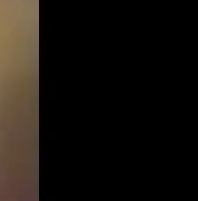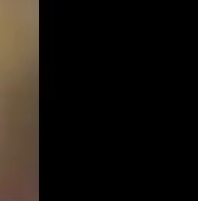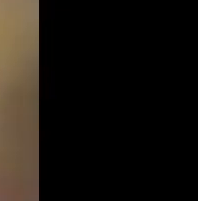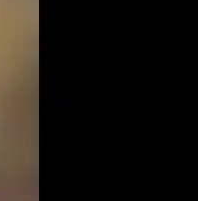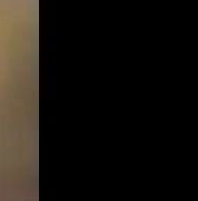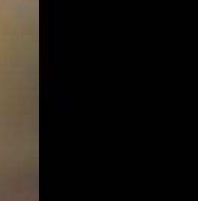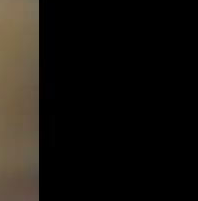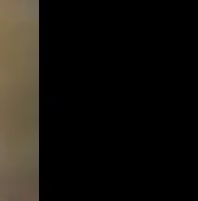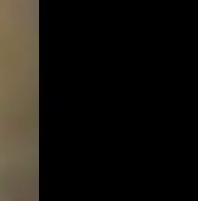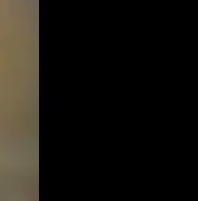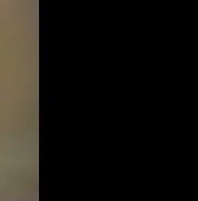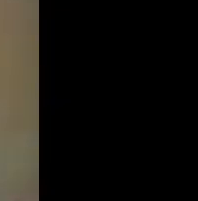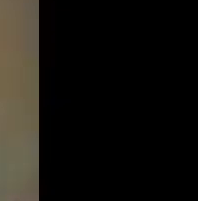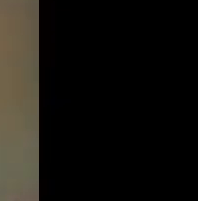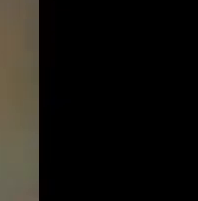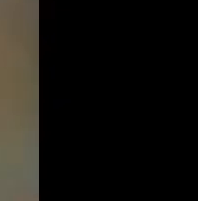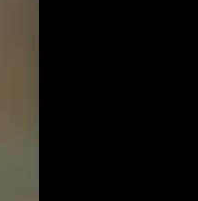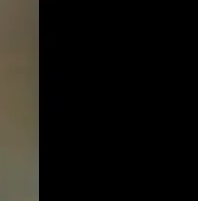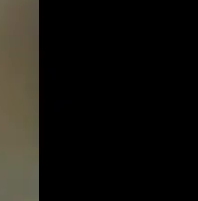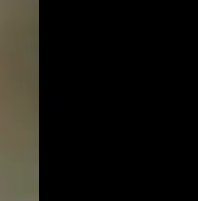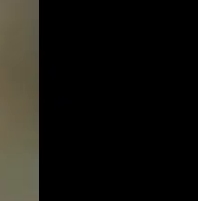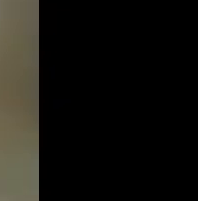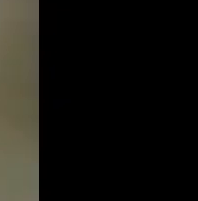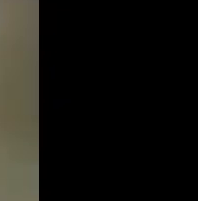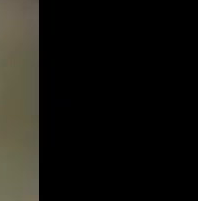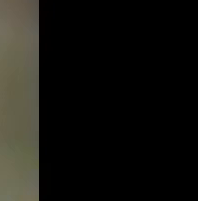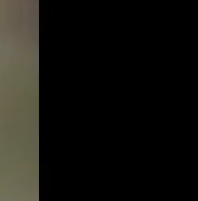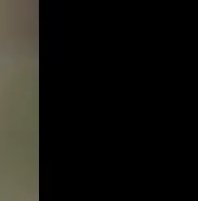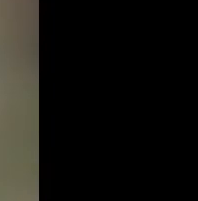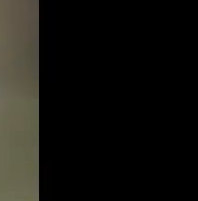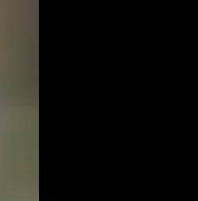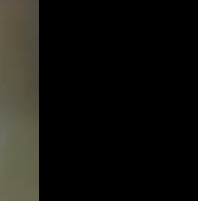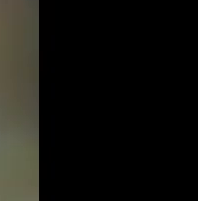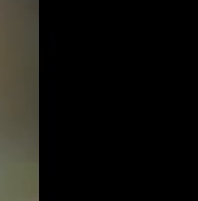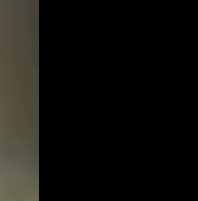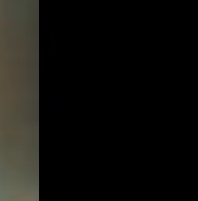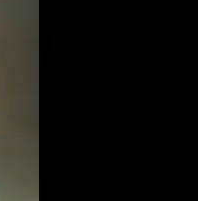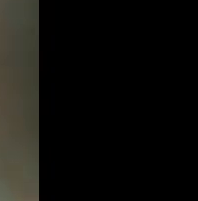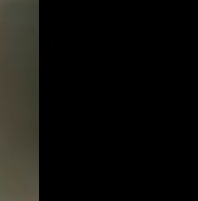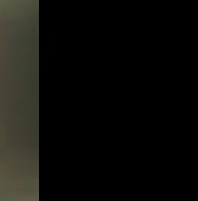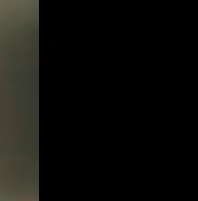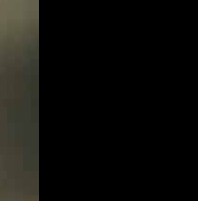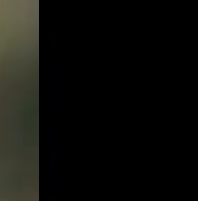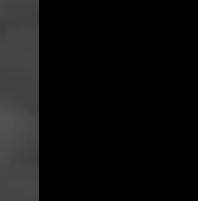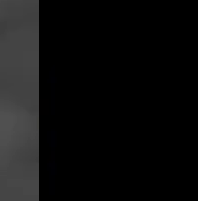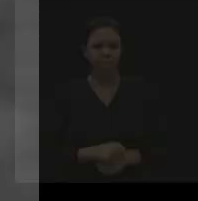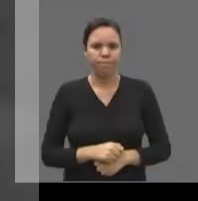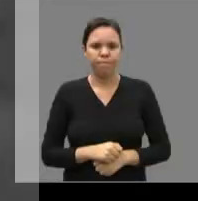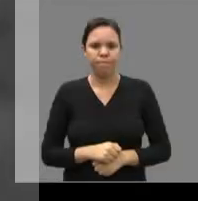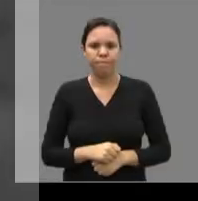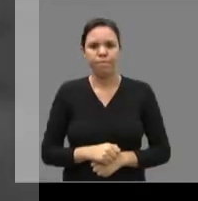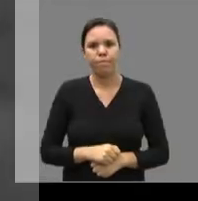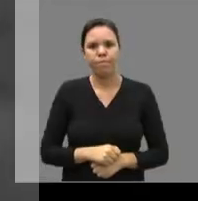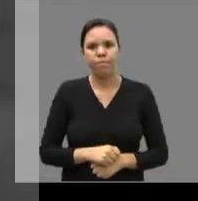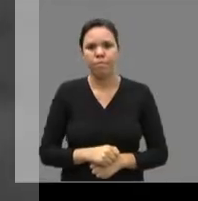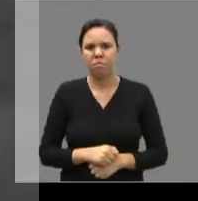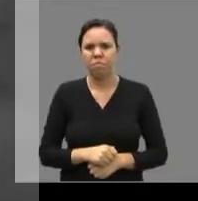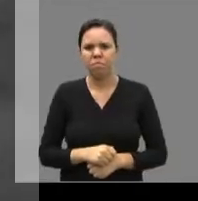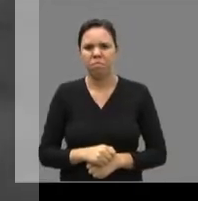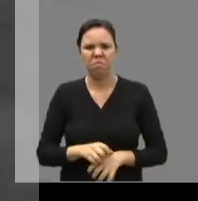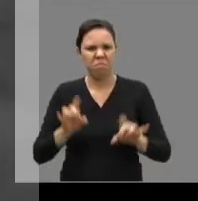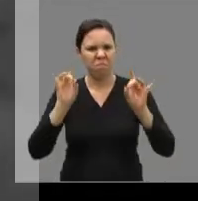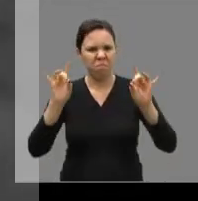All engine running. Liftoff. We have a liftoff. 32 minutes past the hour. Numa das